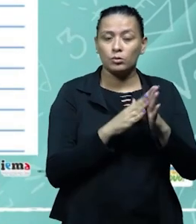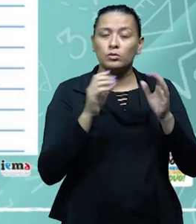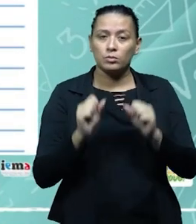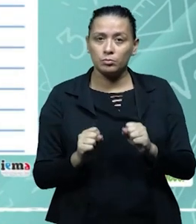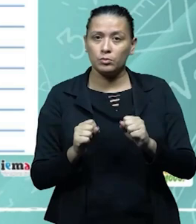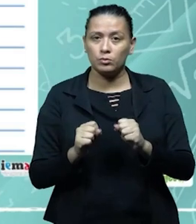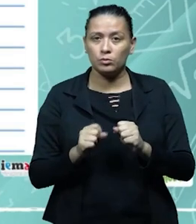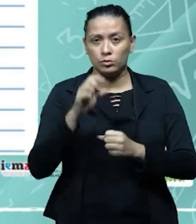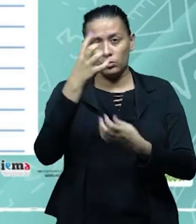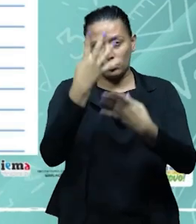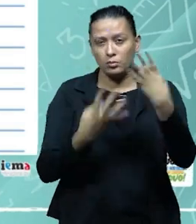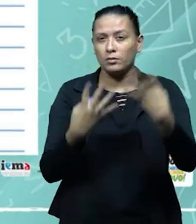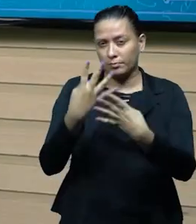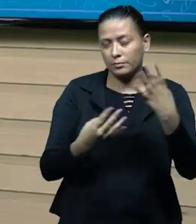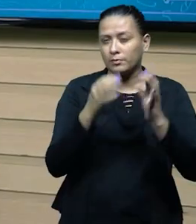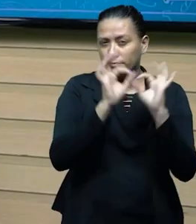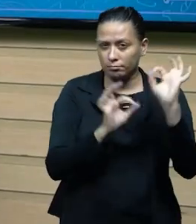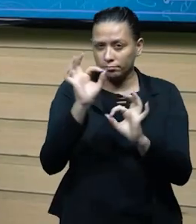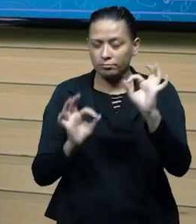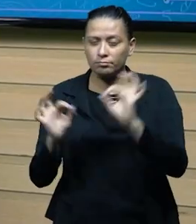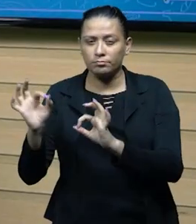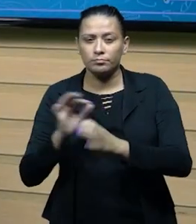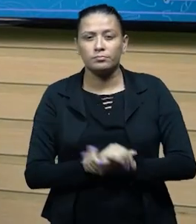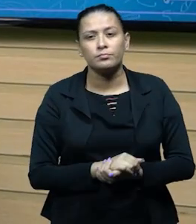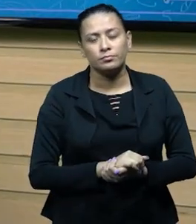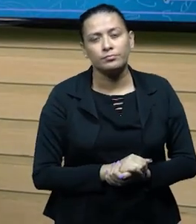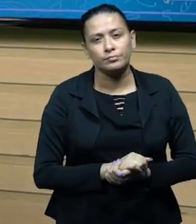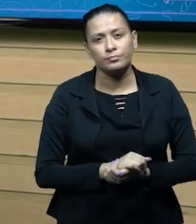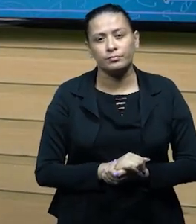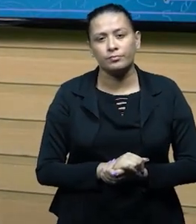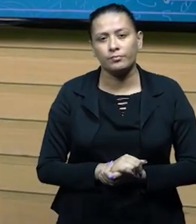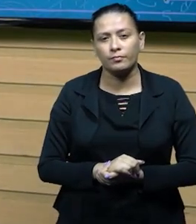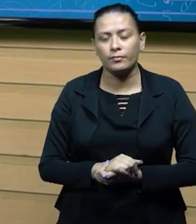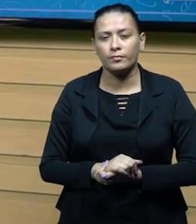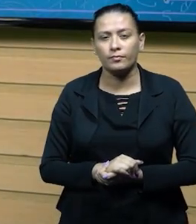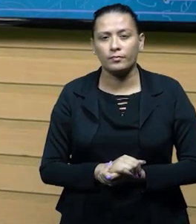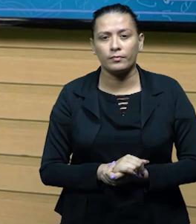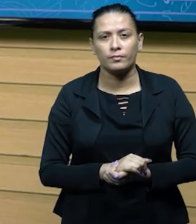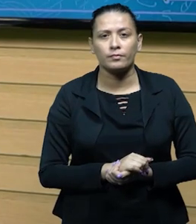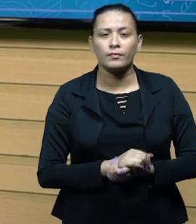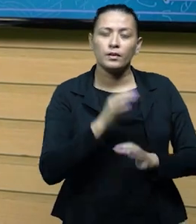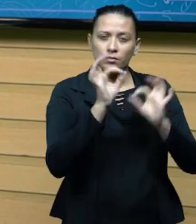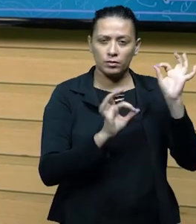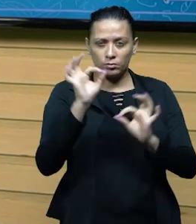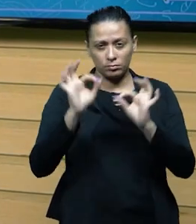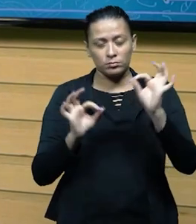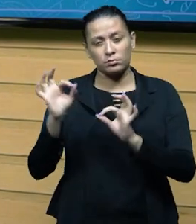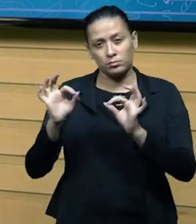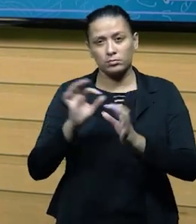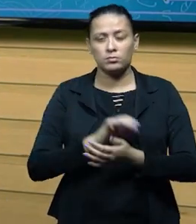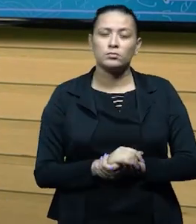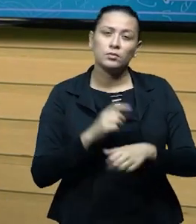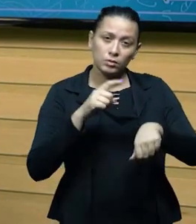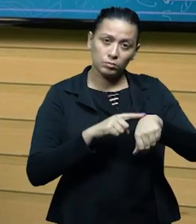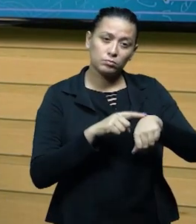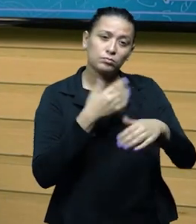podem ser colocadas numa tabela porque aí você vai ter a tabela com a as estratégias vai poder fazer a a diversificação